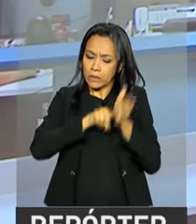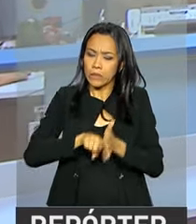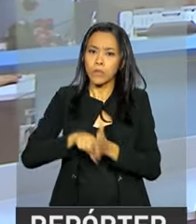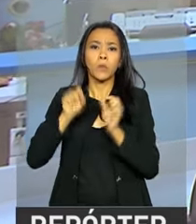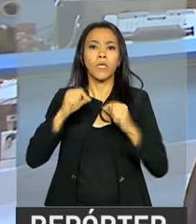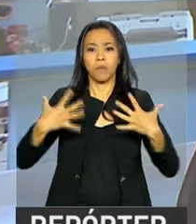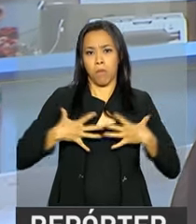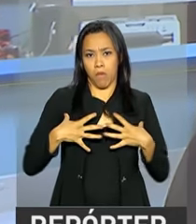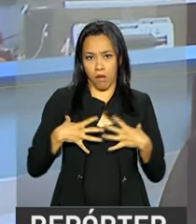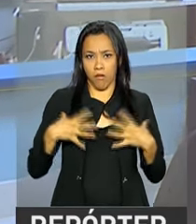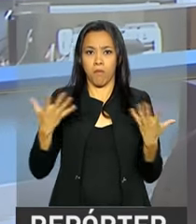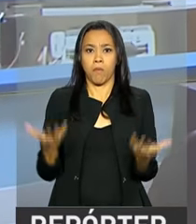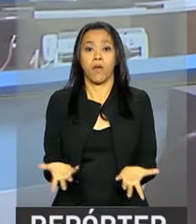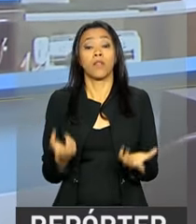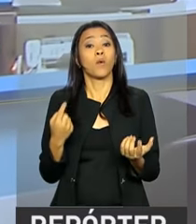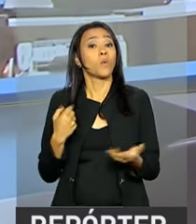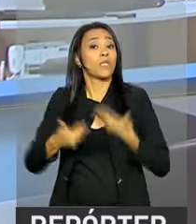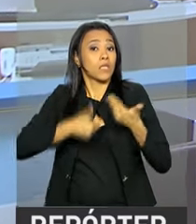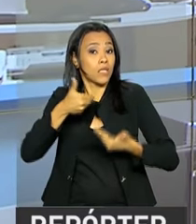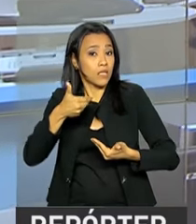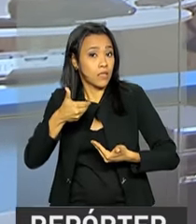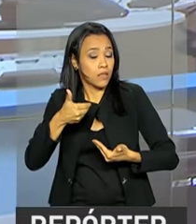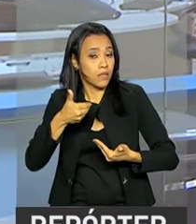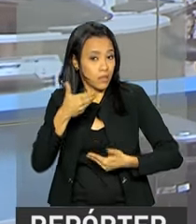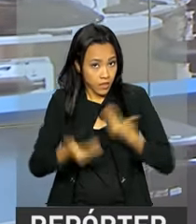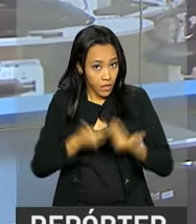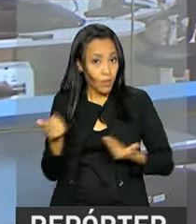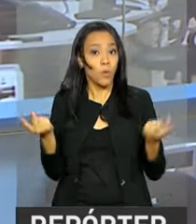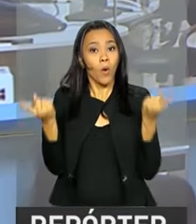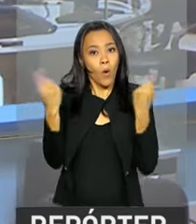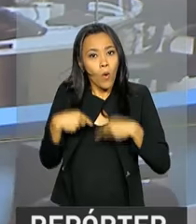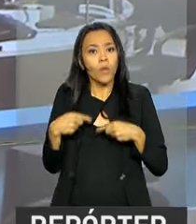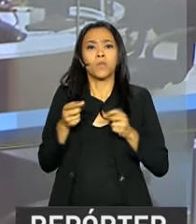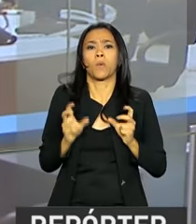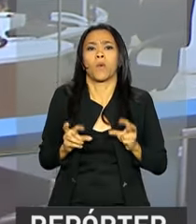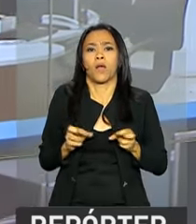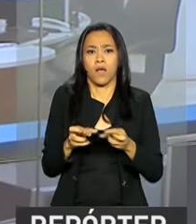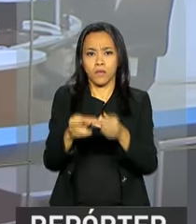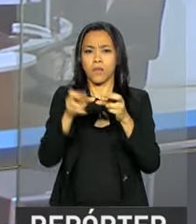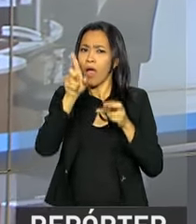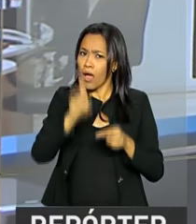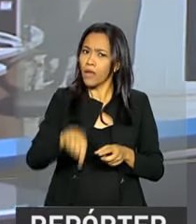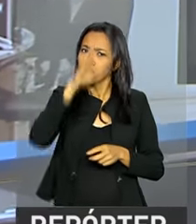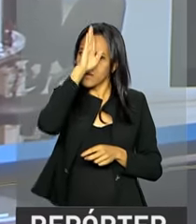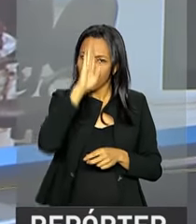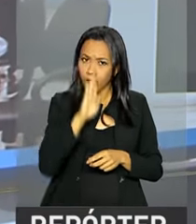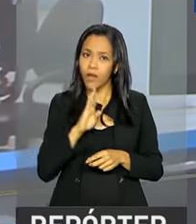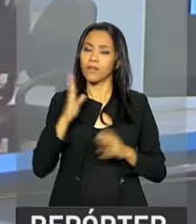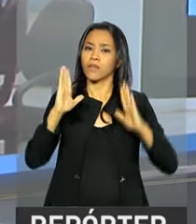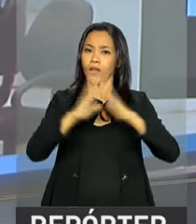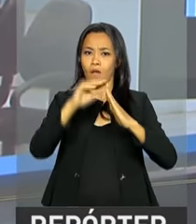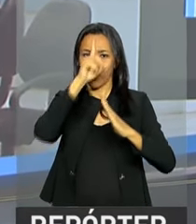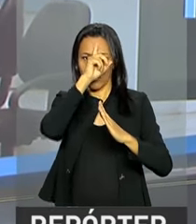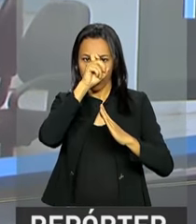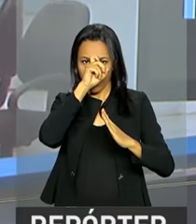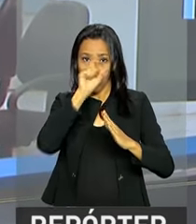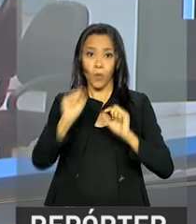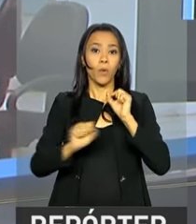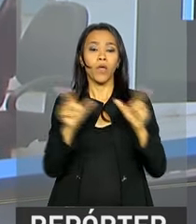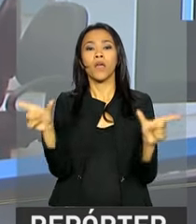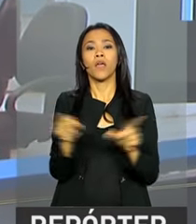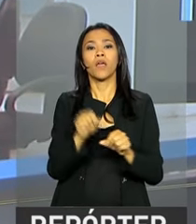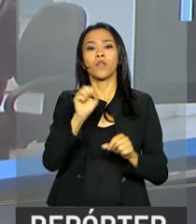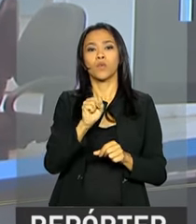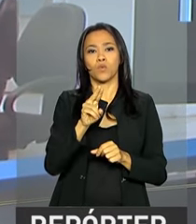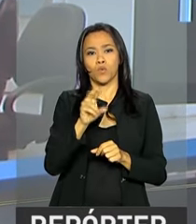mamografia. O tratamento contra o câncer de mama é oferecido de graça pelo SUS em todo o mundo. A